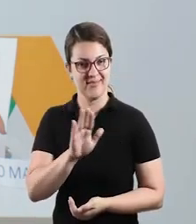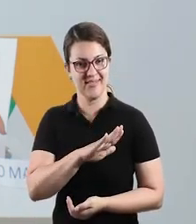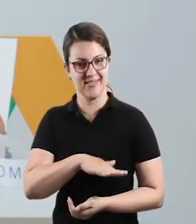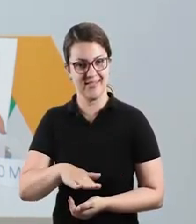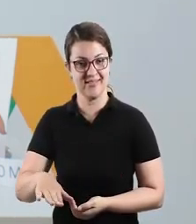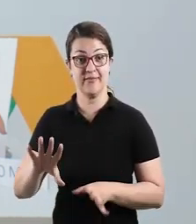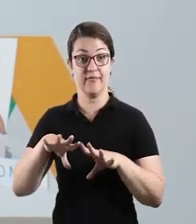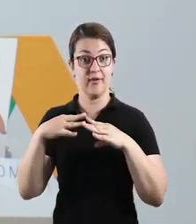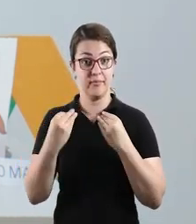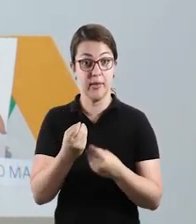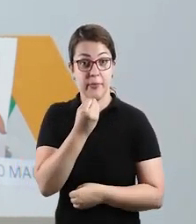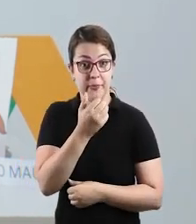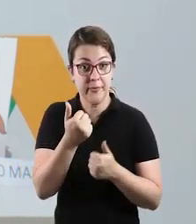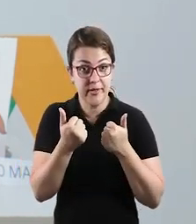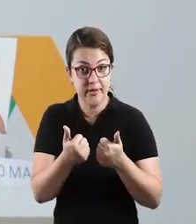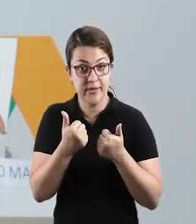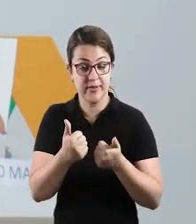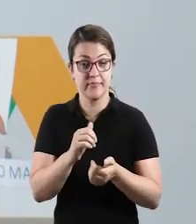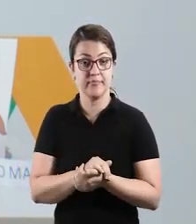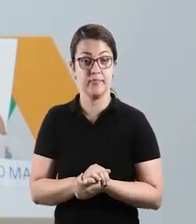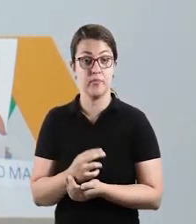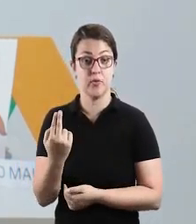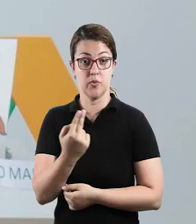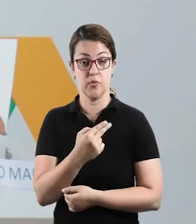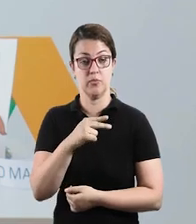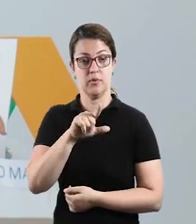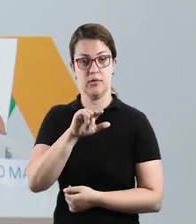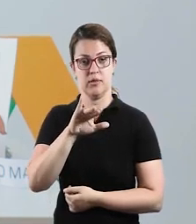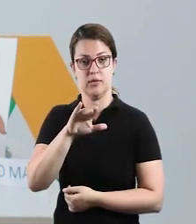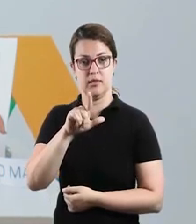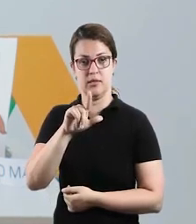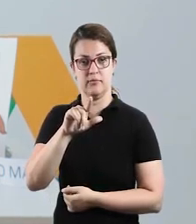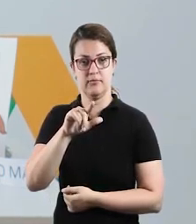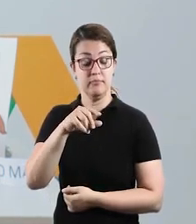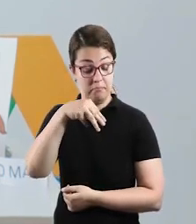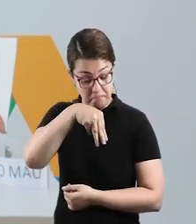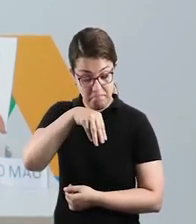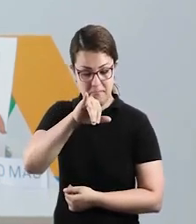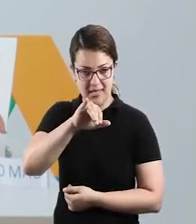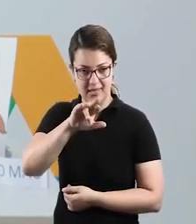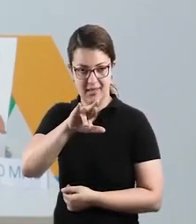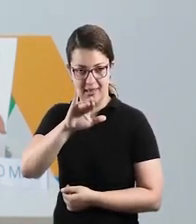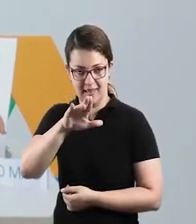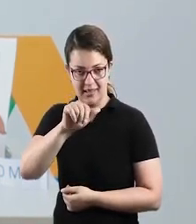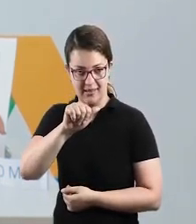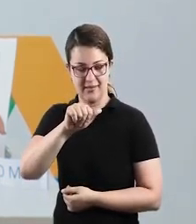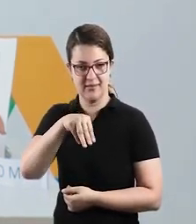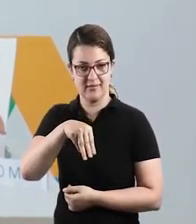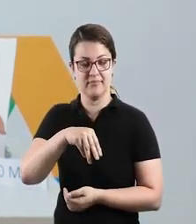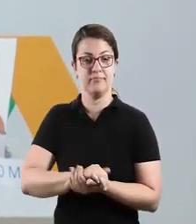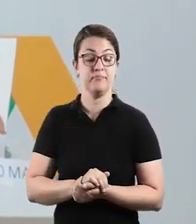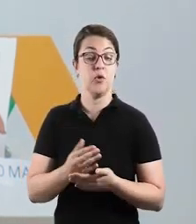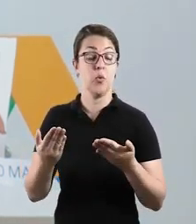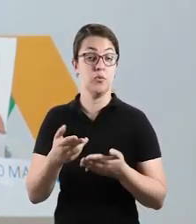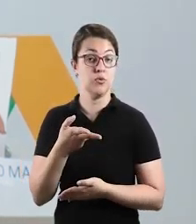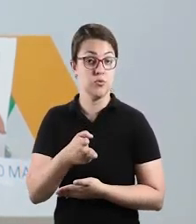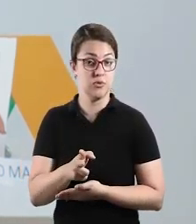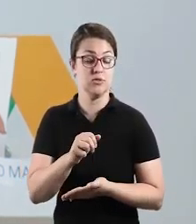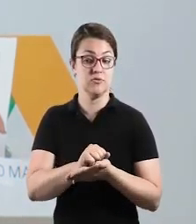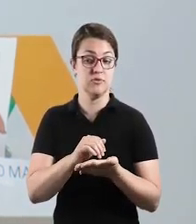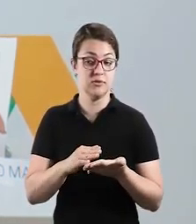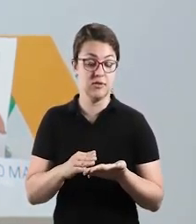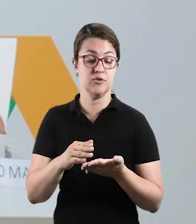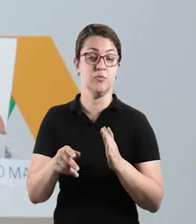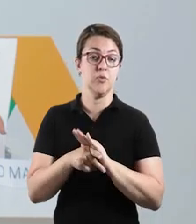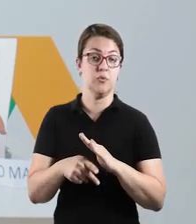Olá, crianças, família, tudo bem com vocês? Eu sou a professora Miriam Teles e hoje eu vou dar sequência no Lição de Casa para as Crianças do primeiro